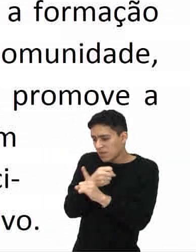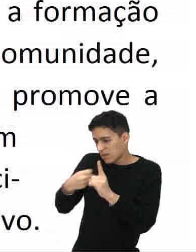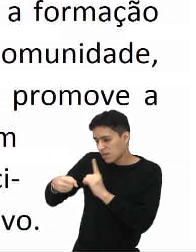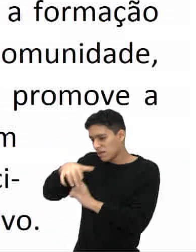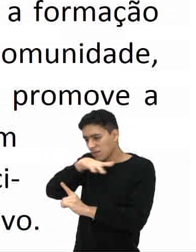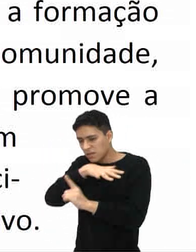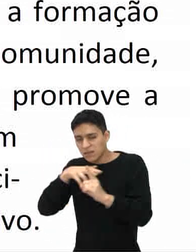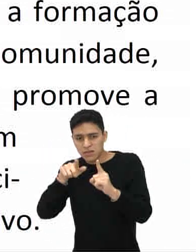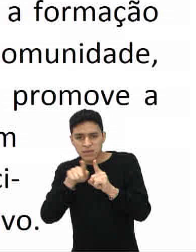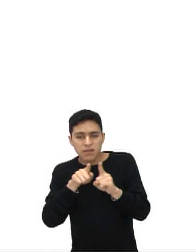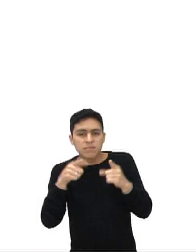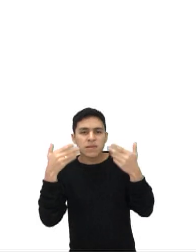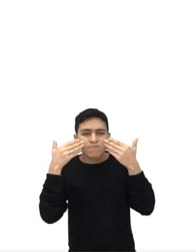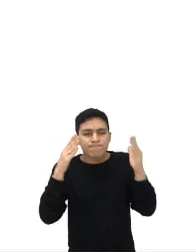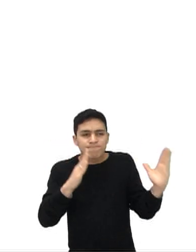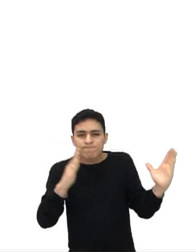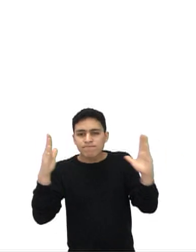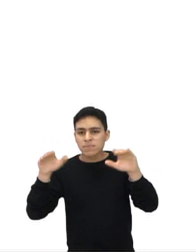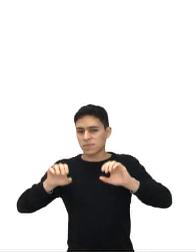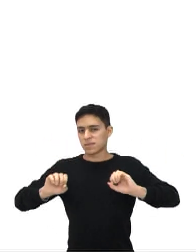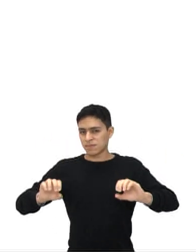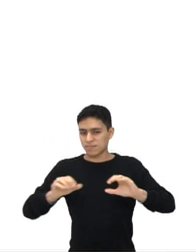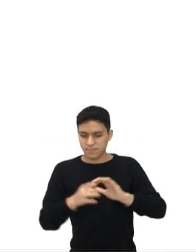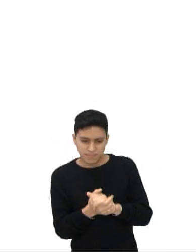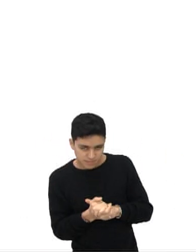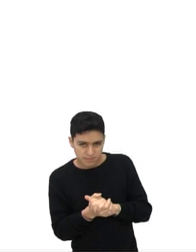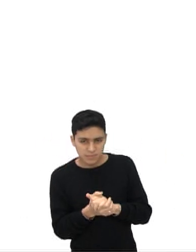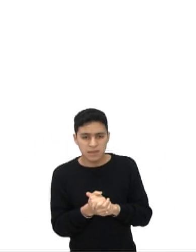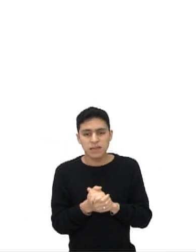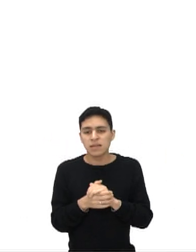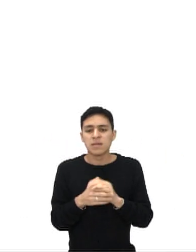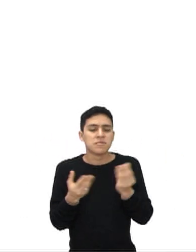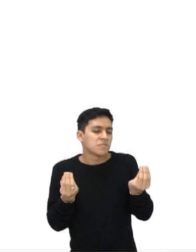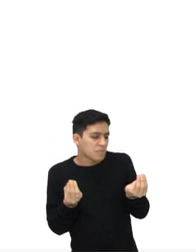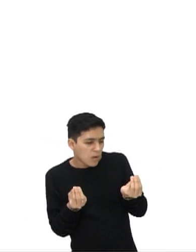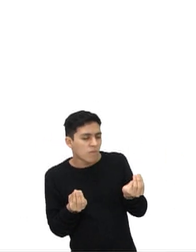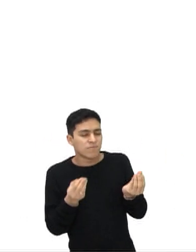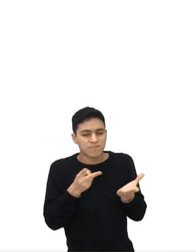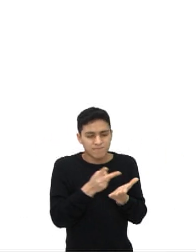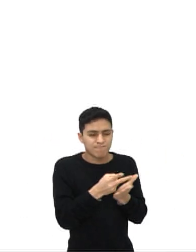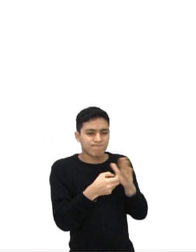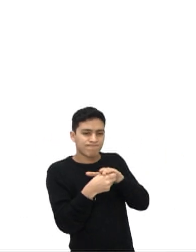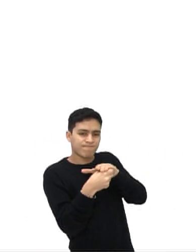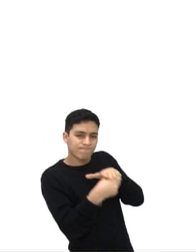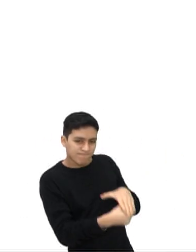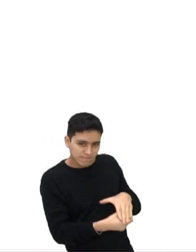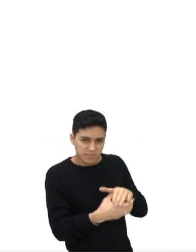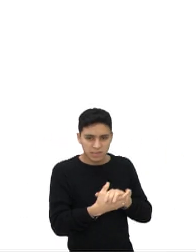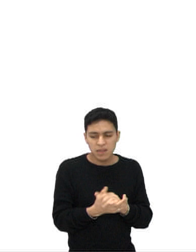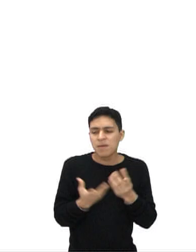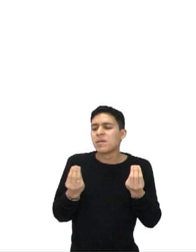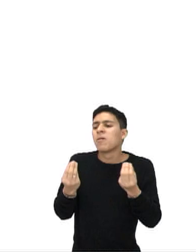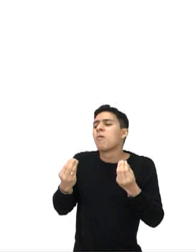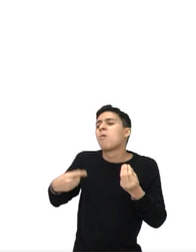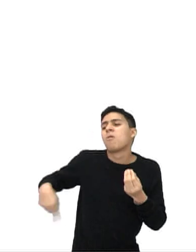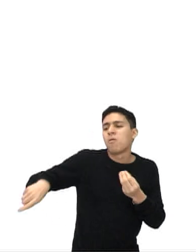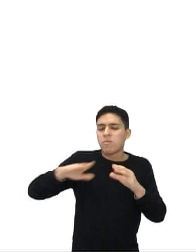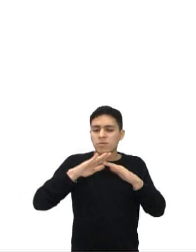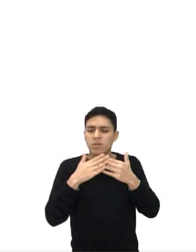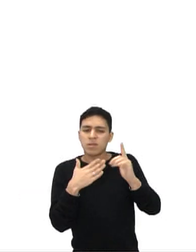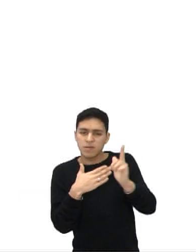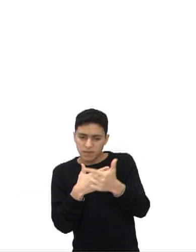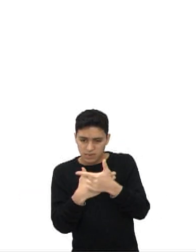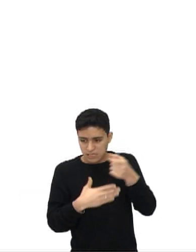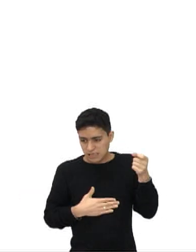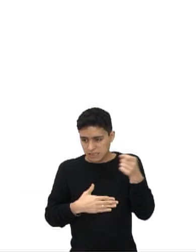social e no cenário educativo, que favorecem esse quadro, além de o papel das escolas na